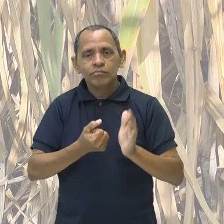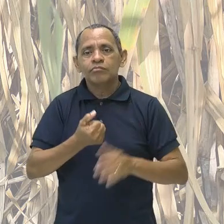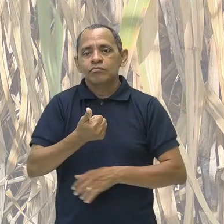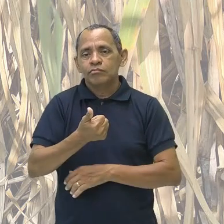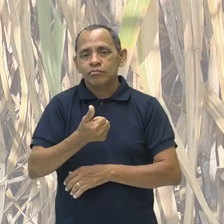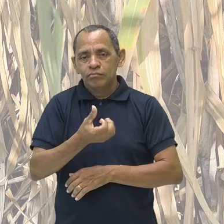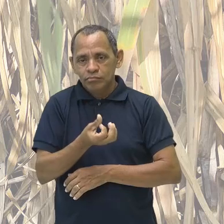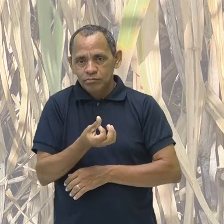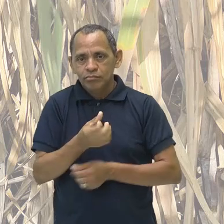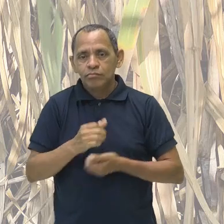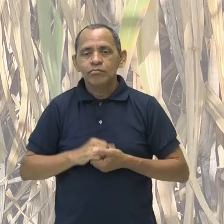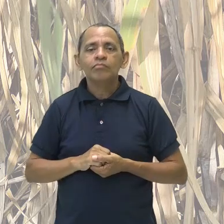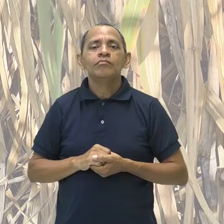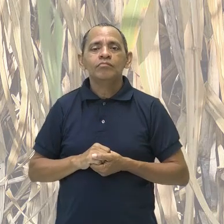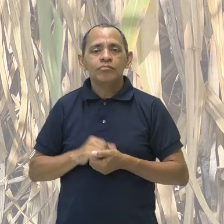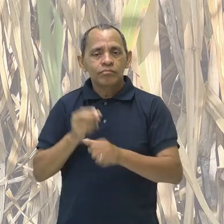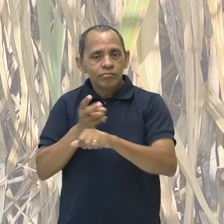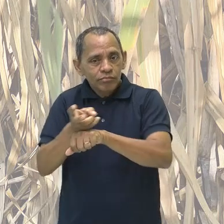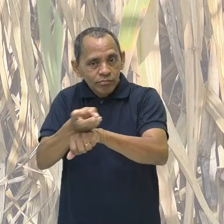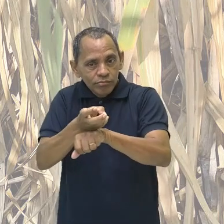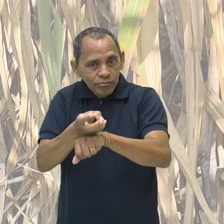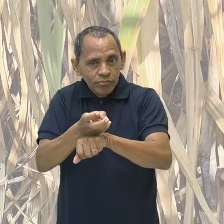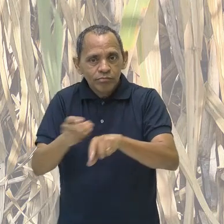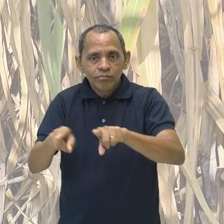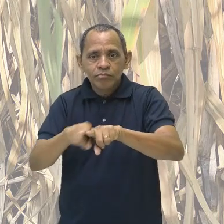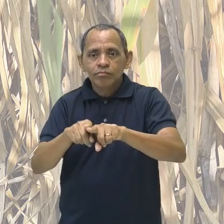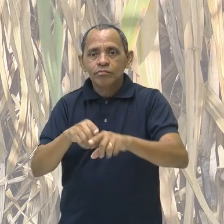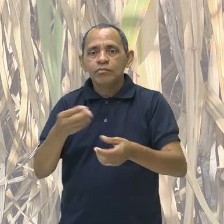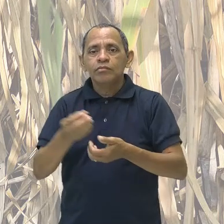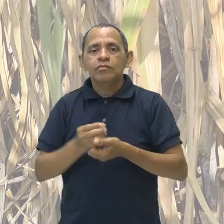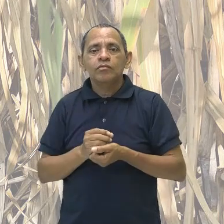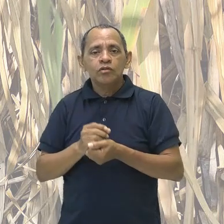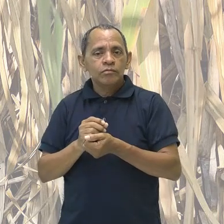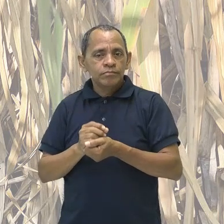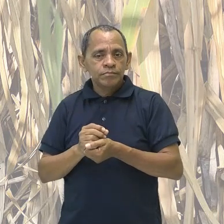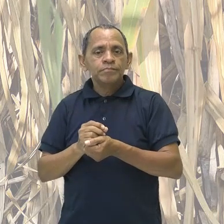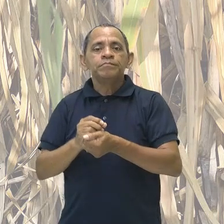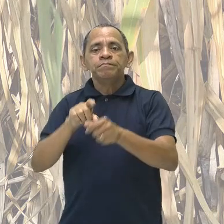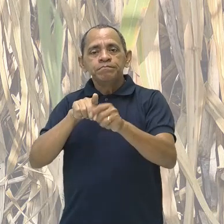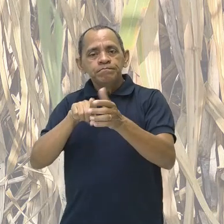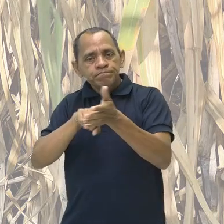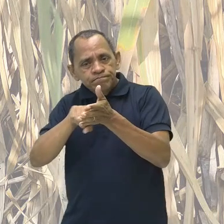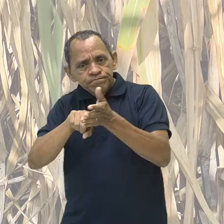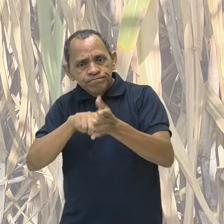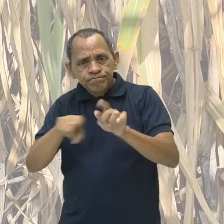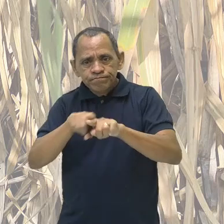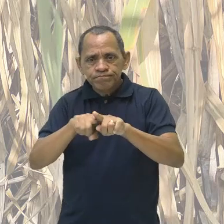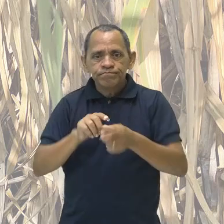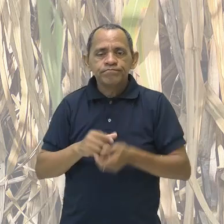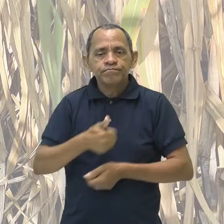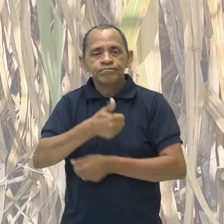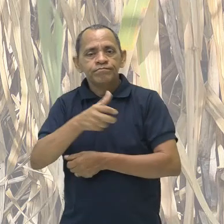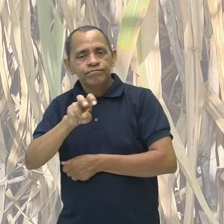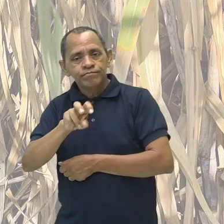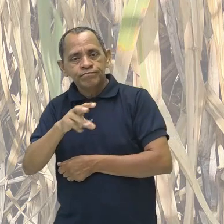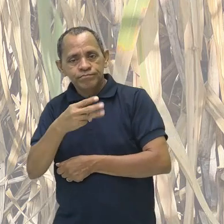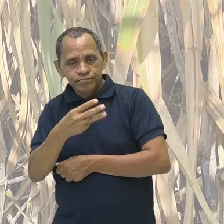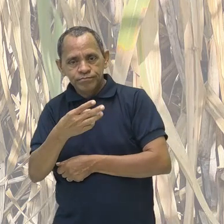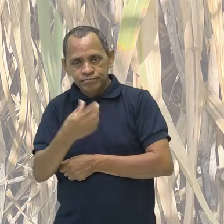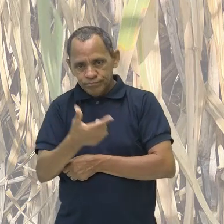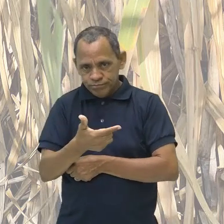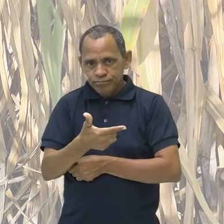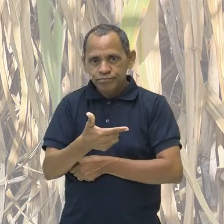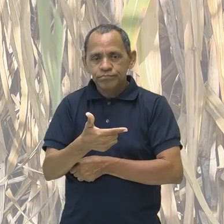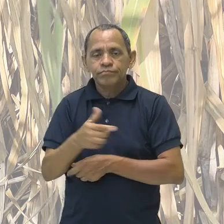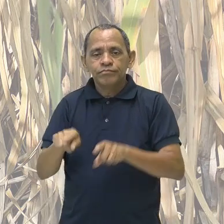com a expedição de Martim Afonso de Souza, em 1532, dando início justamente ao